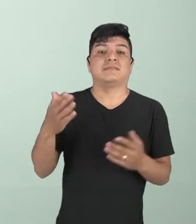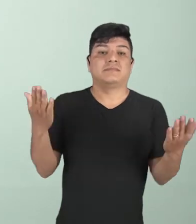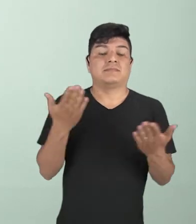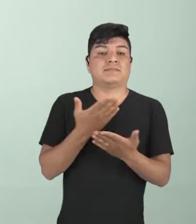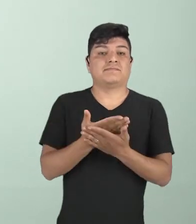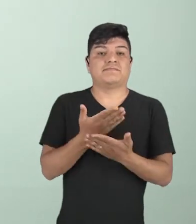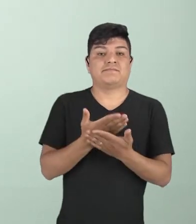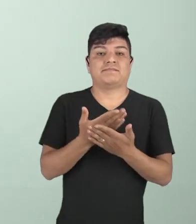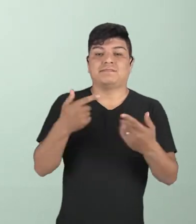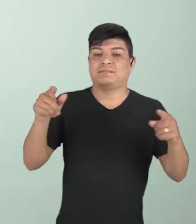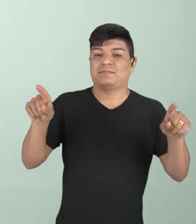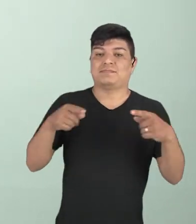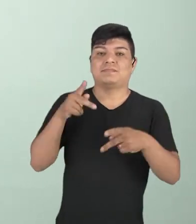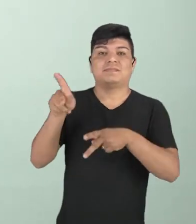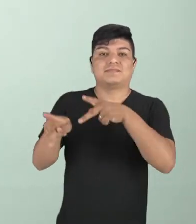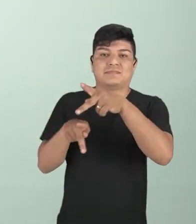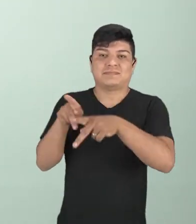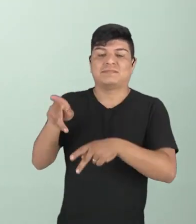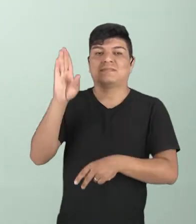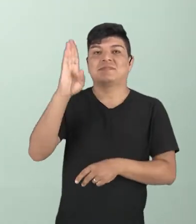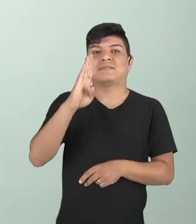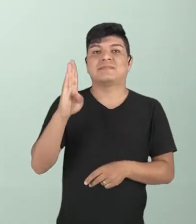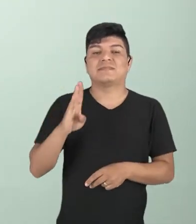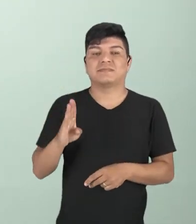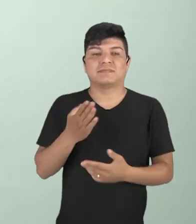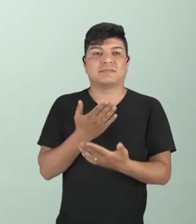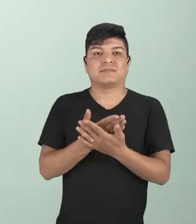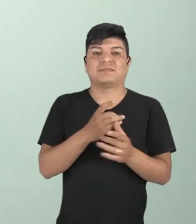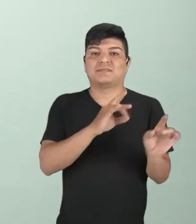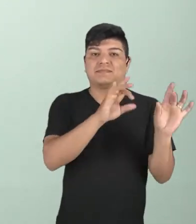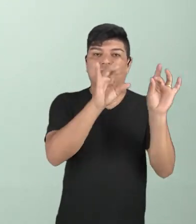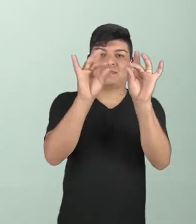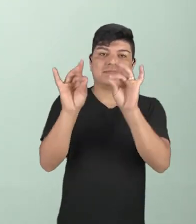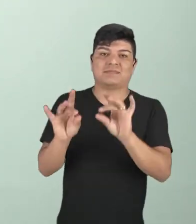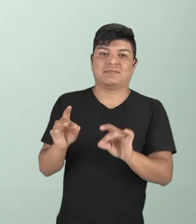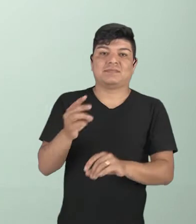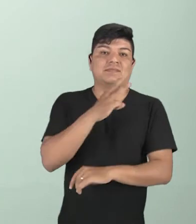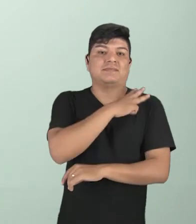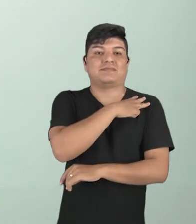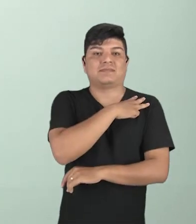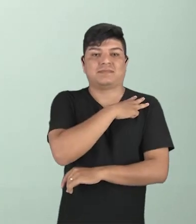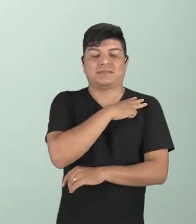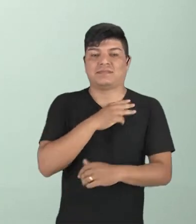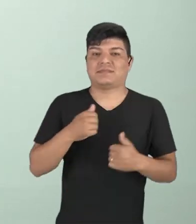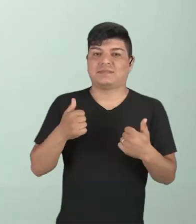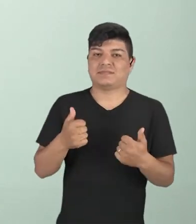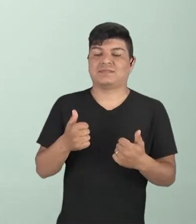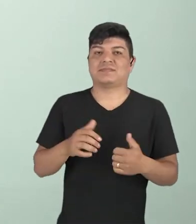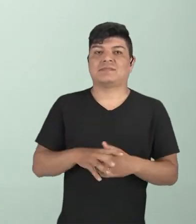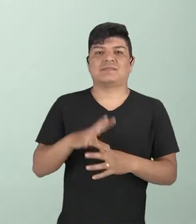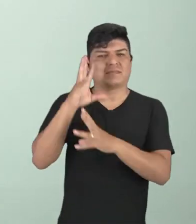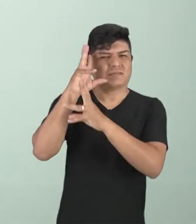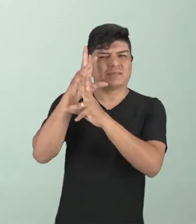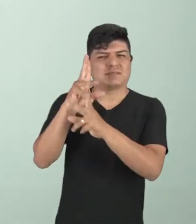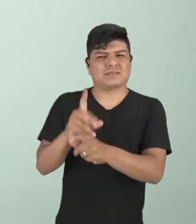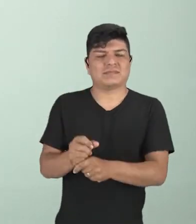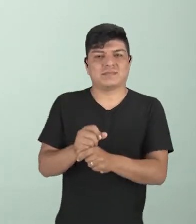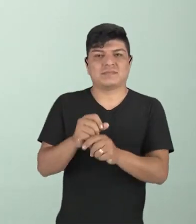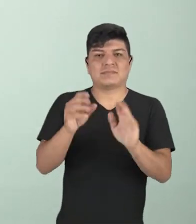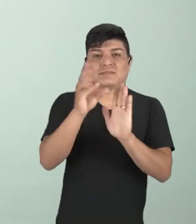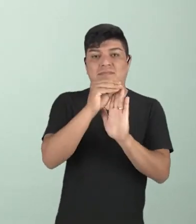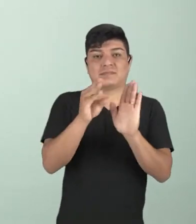sobre a música popular brasileira. Esta aula é específica para a terceira série do ensino médio. Relembrando que